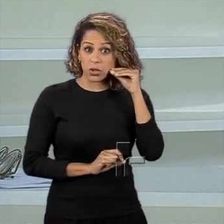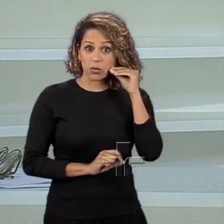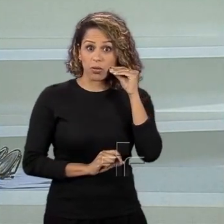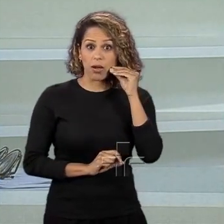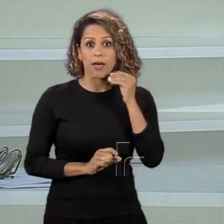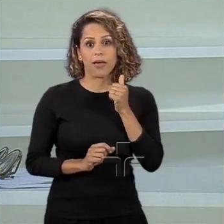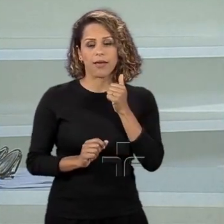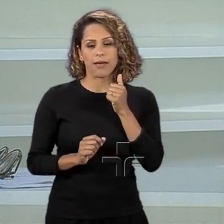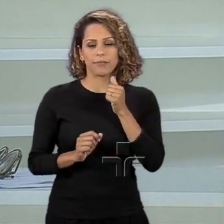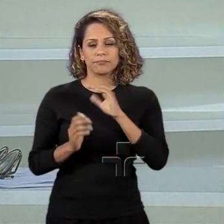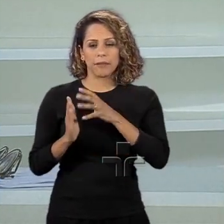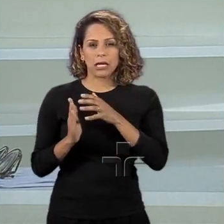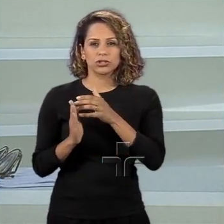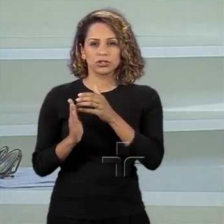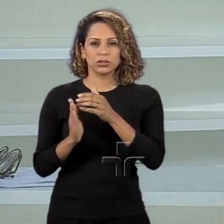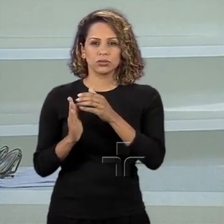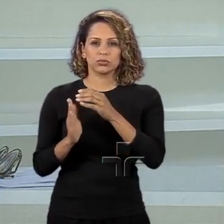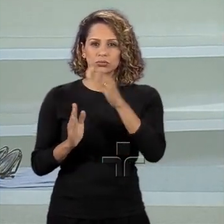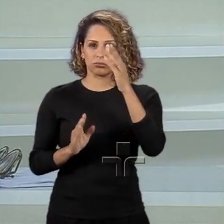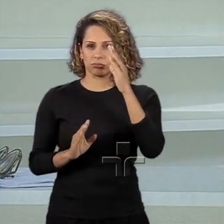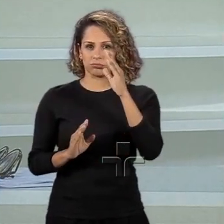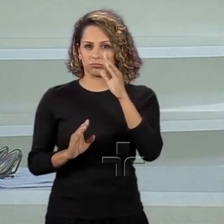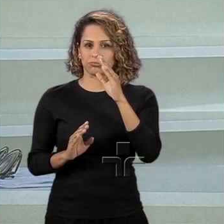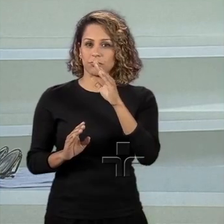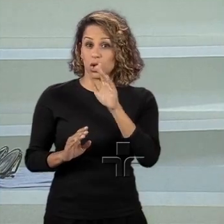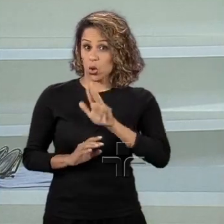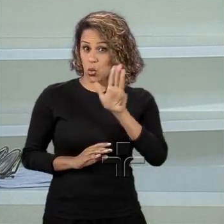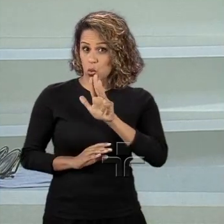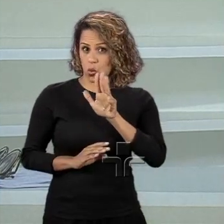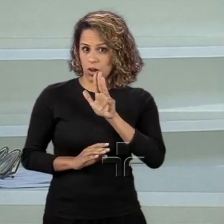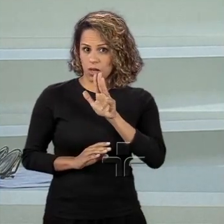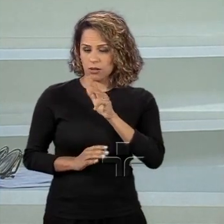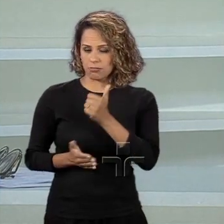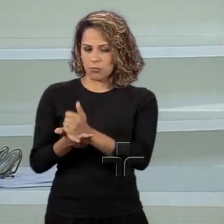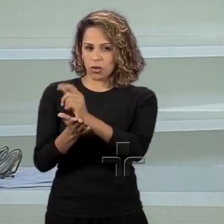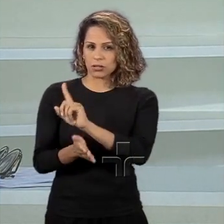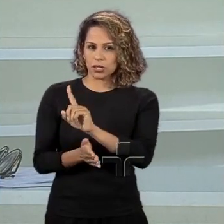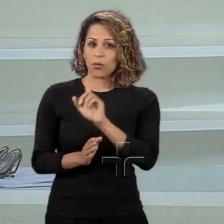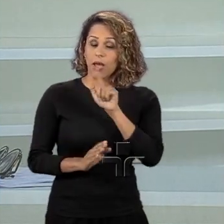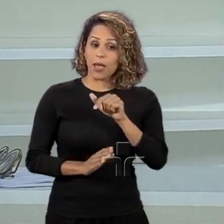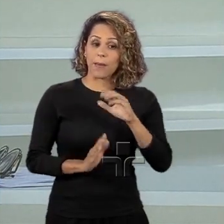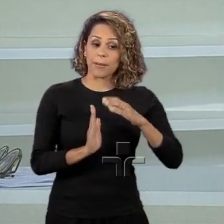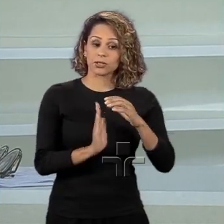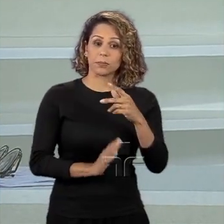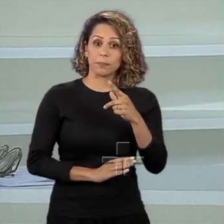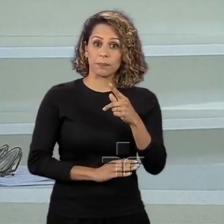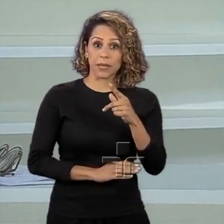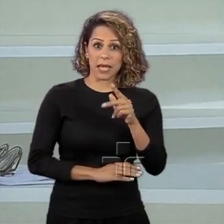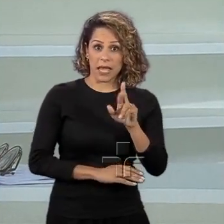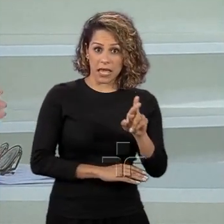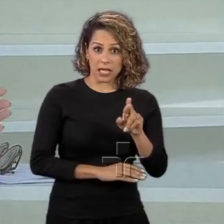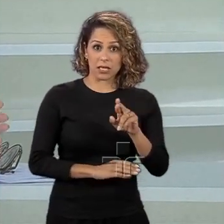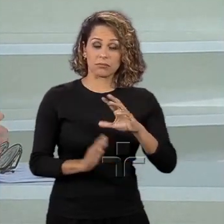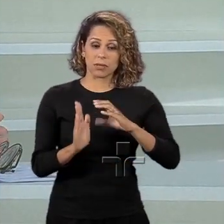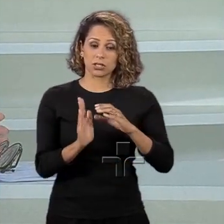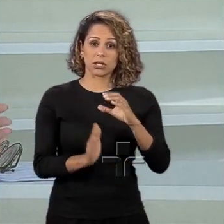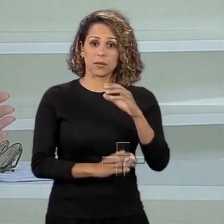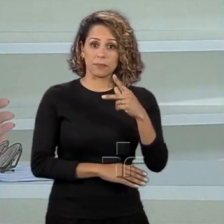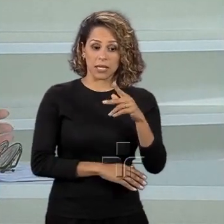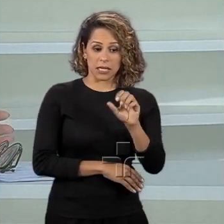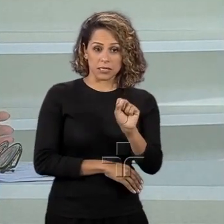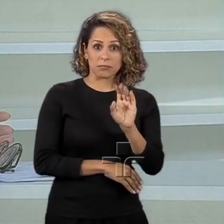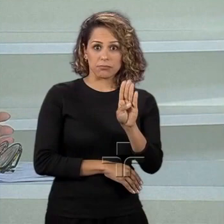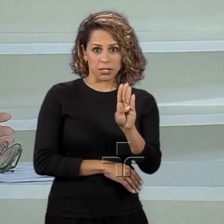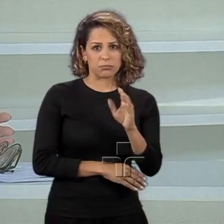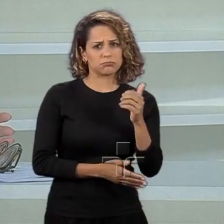o PR e o PSB, porque foi em Curitiba, junto com Lula, que desarticularam alianças que